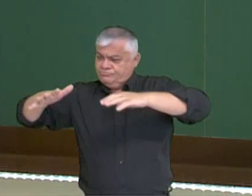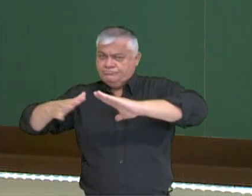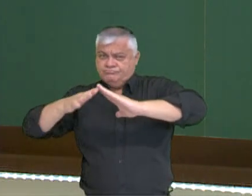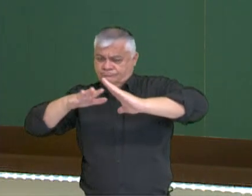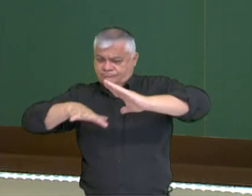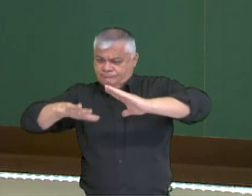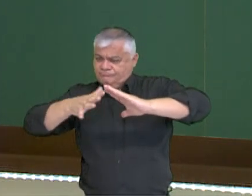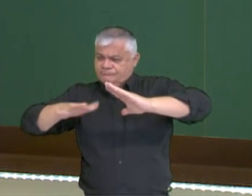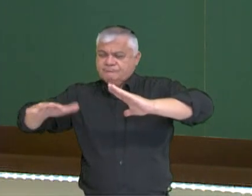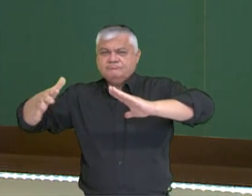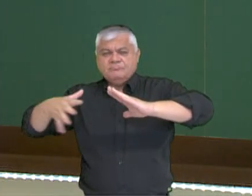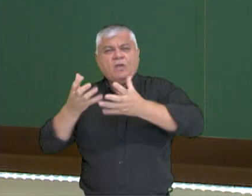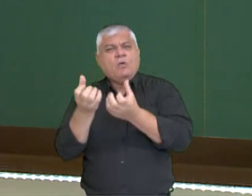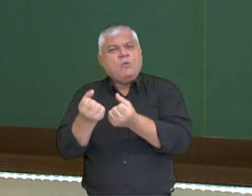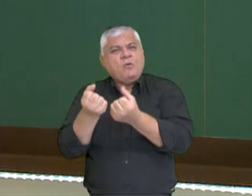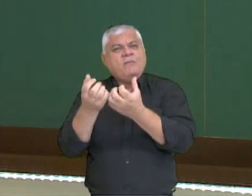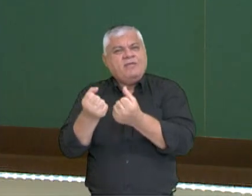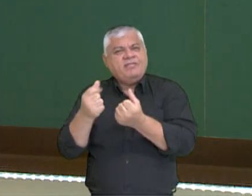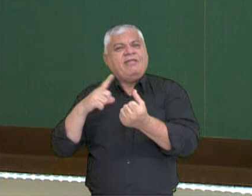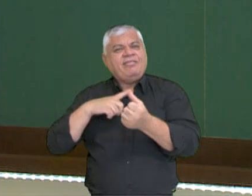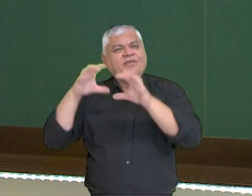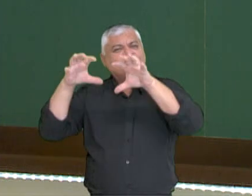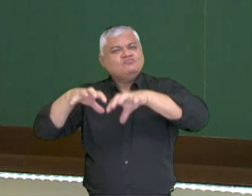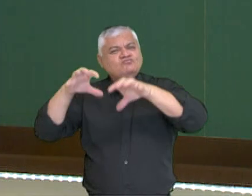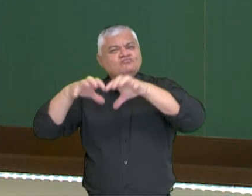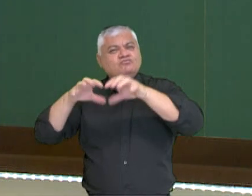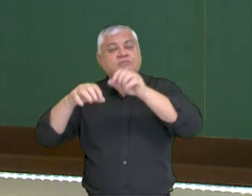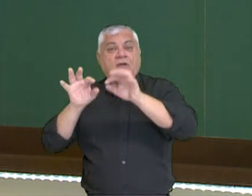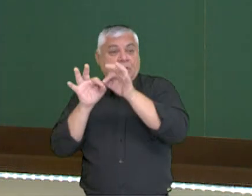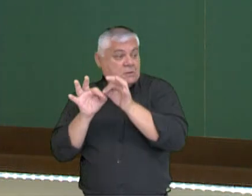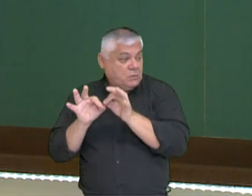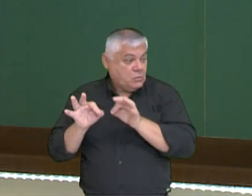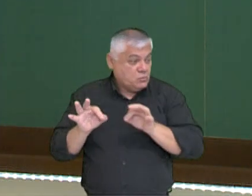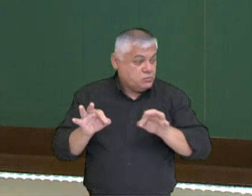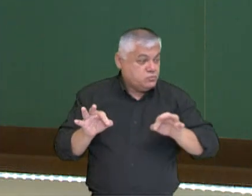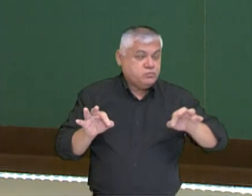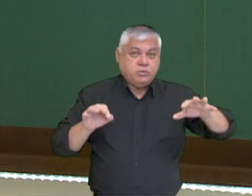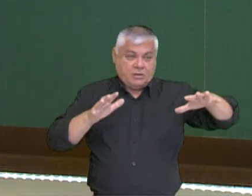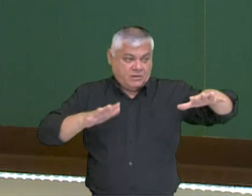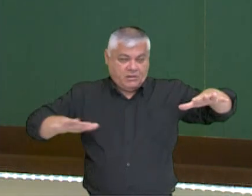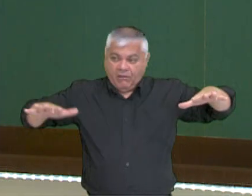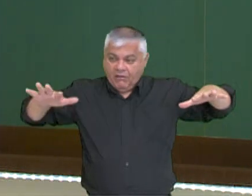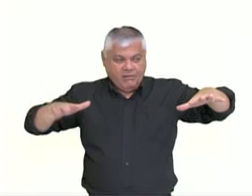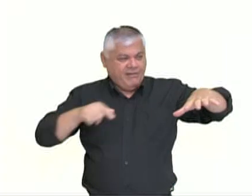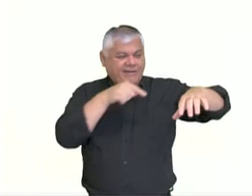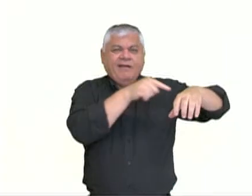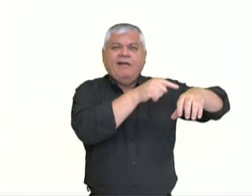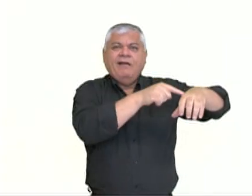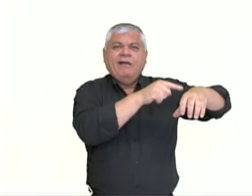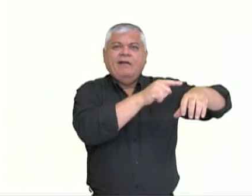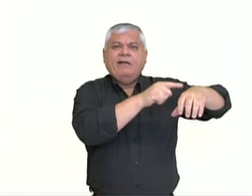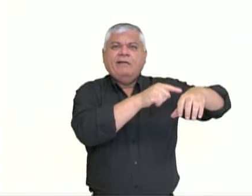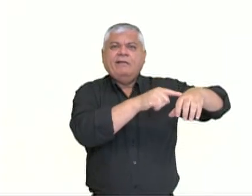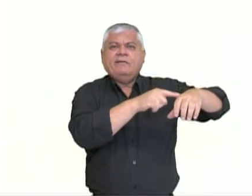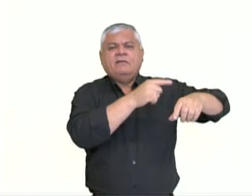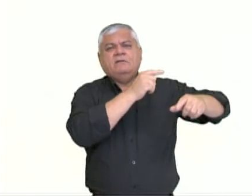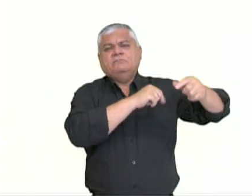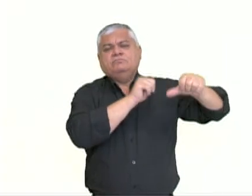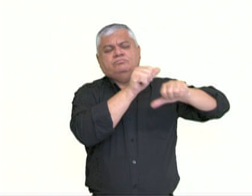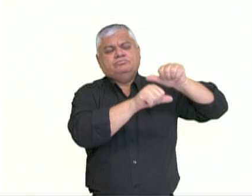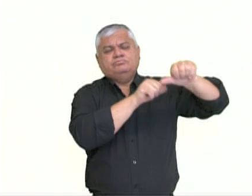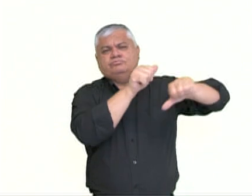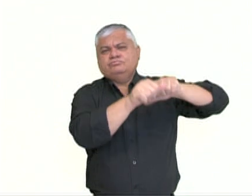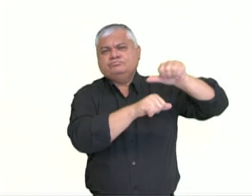ali de maior umidade, e estar mais distante do mar ali, eu vou ter uma grande variação de temperatura.